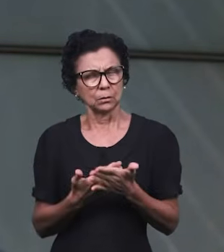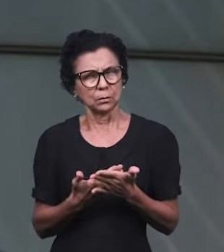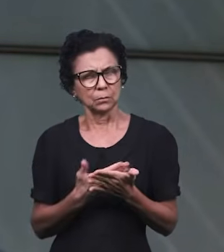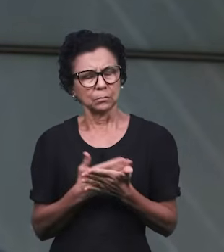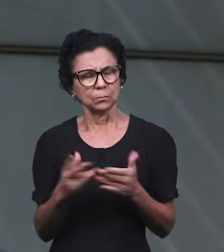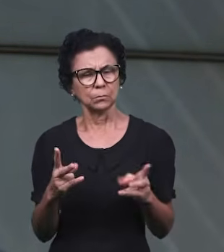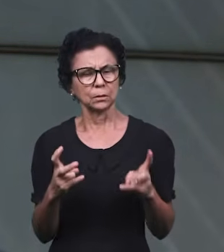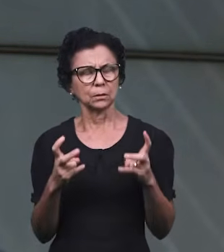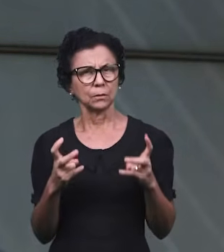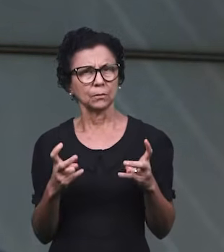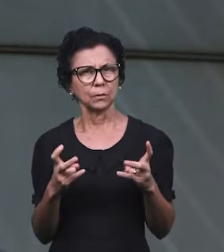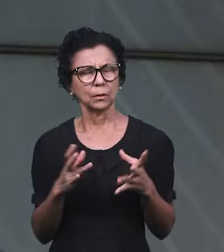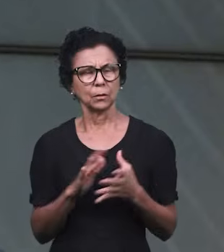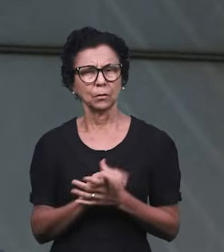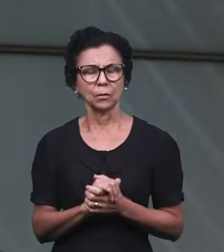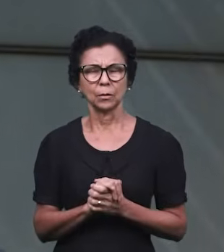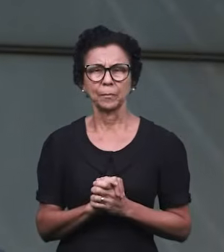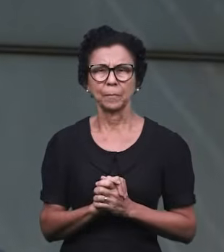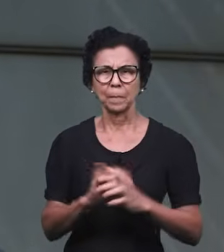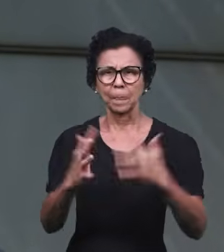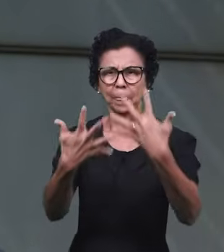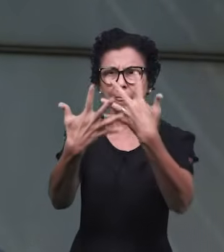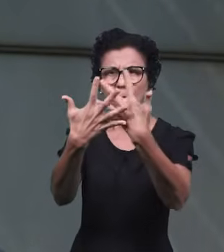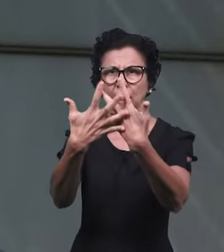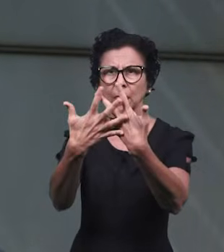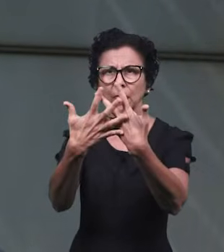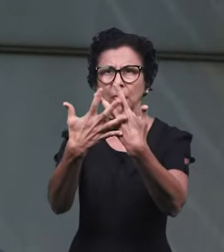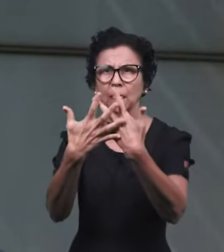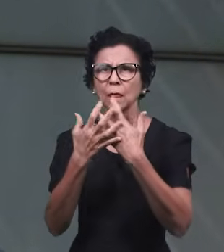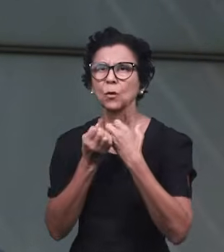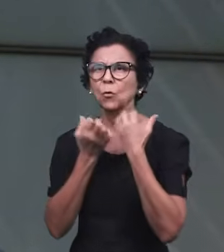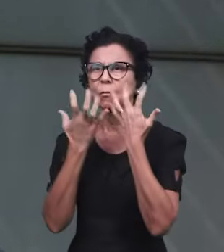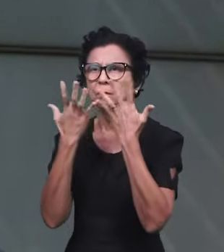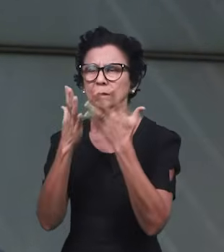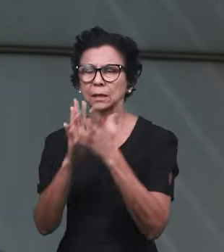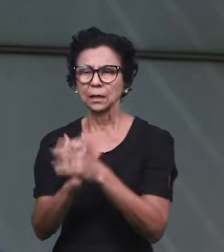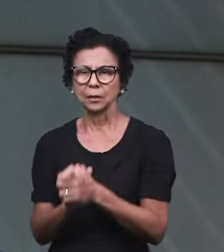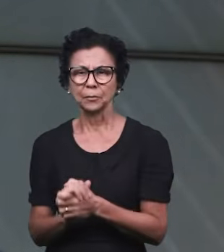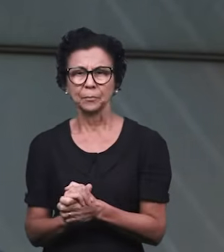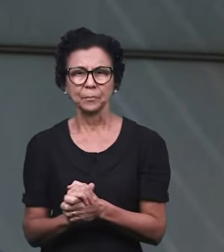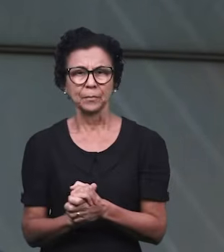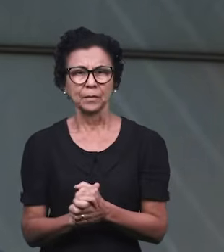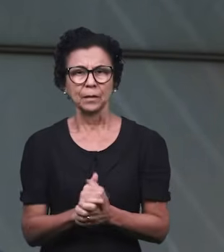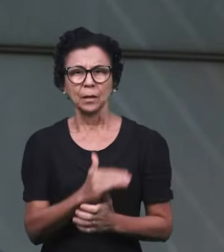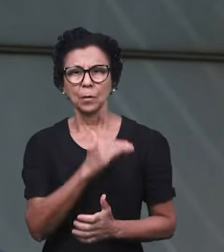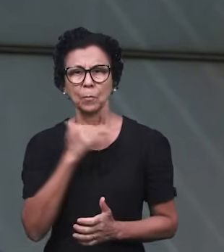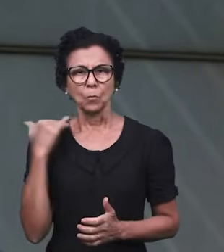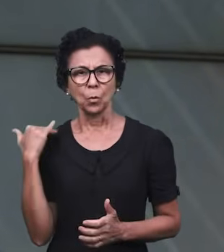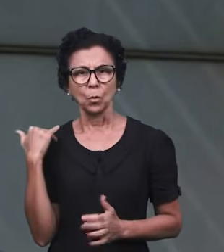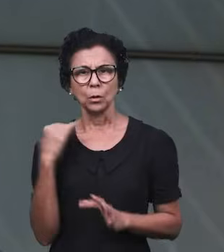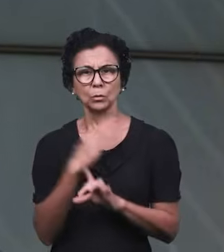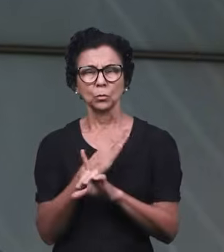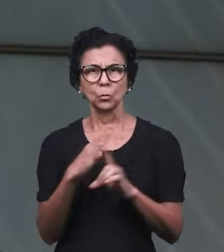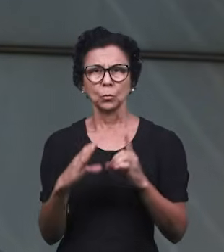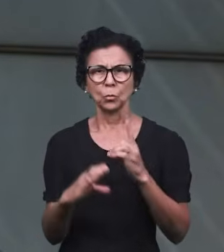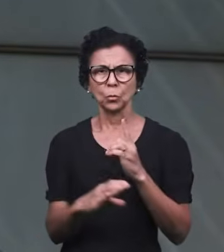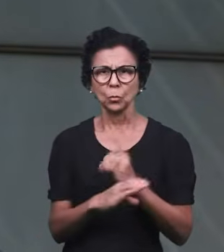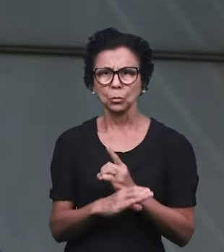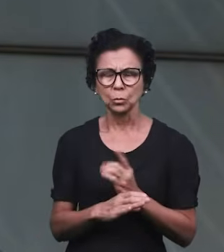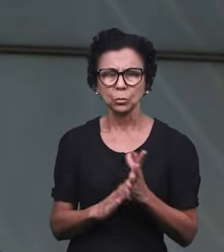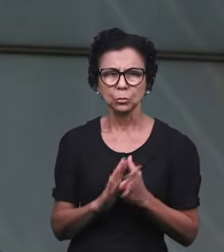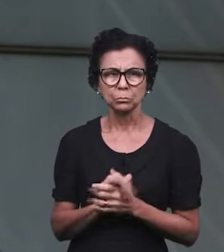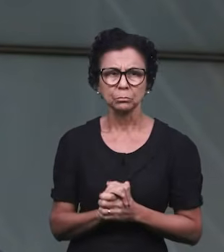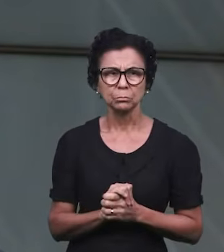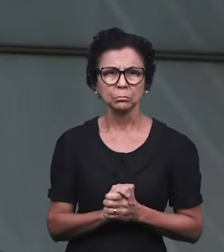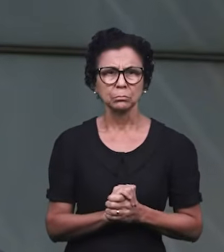a observar confissão auricular, culto aos mortos, instituição de um vigário humano, mediador,